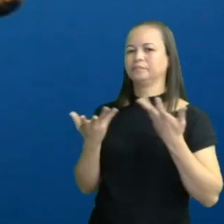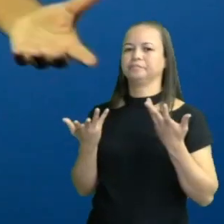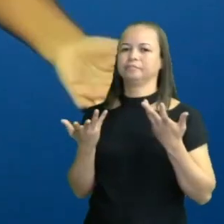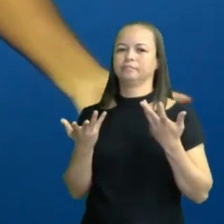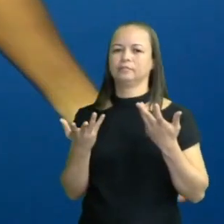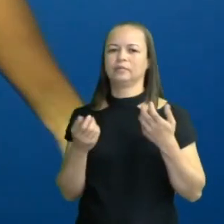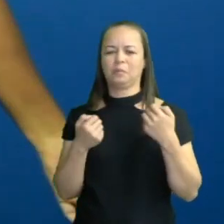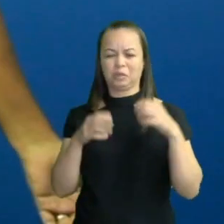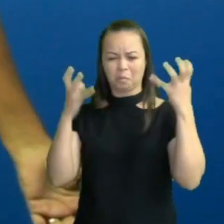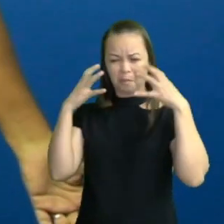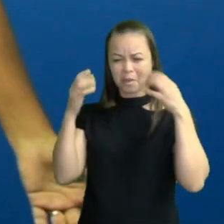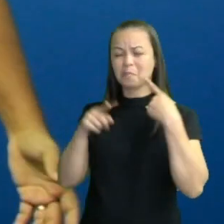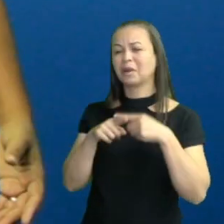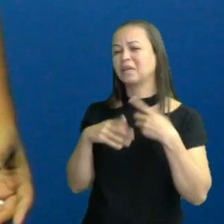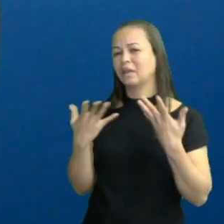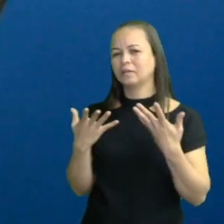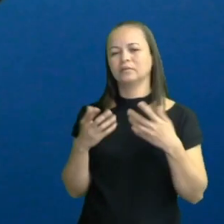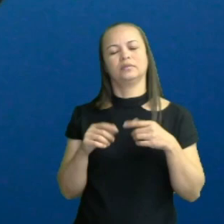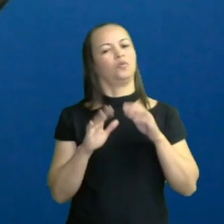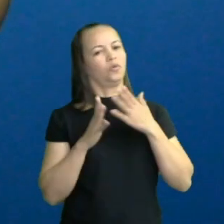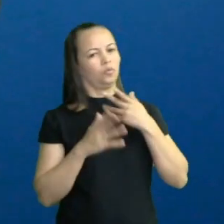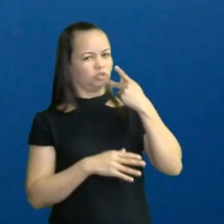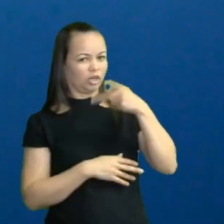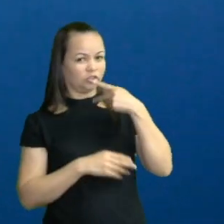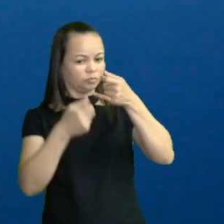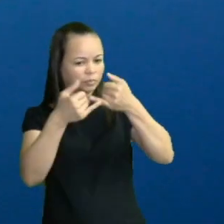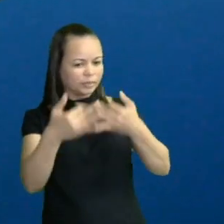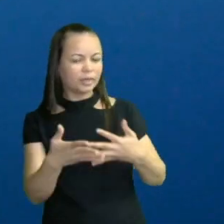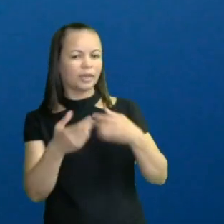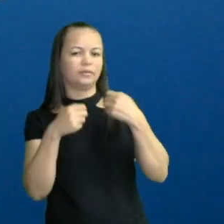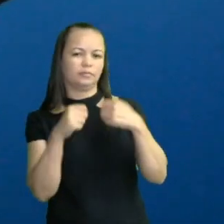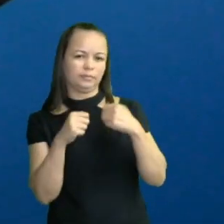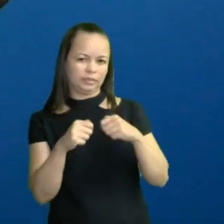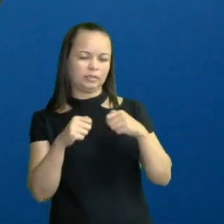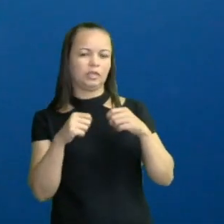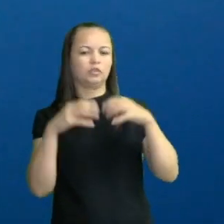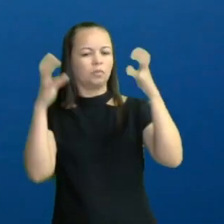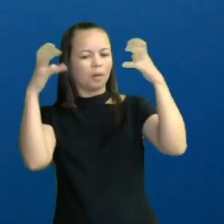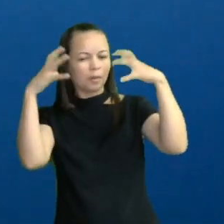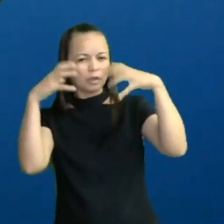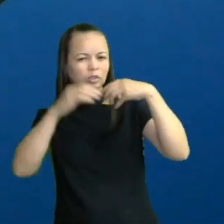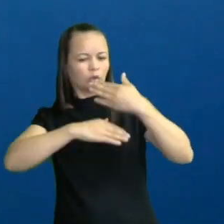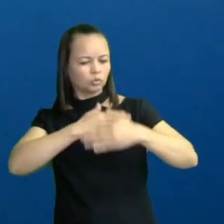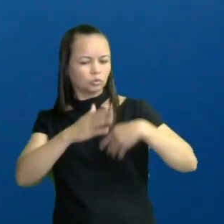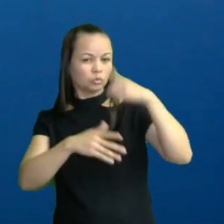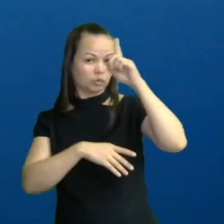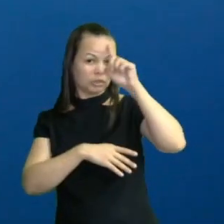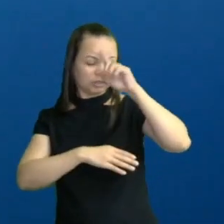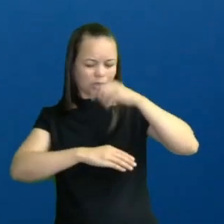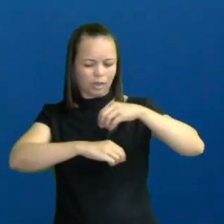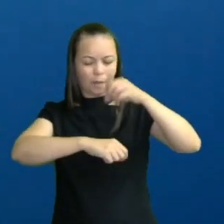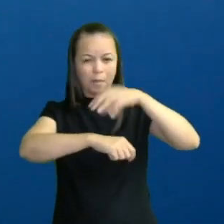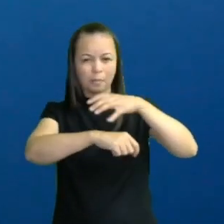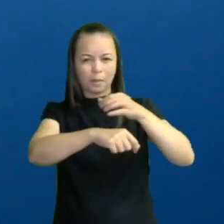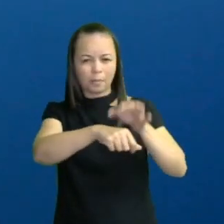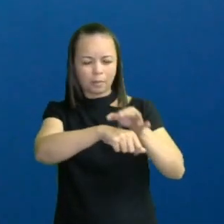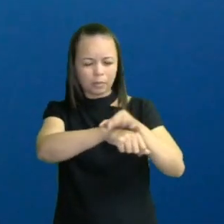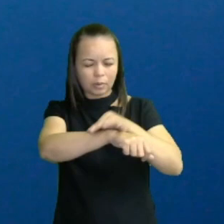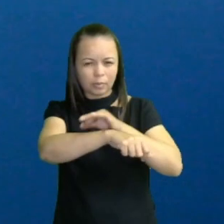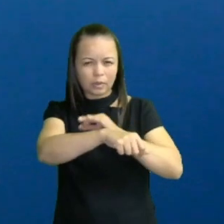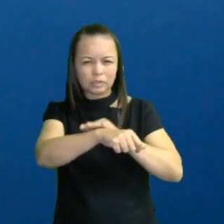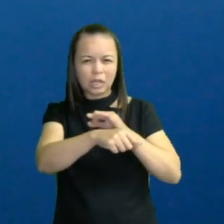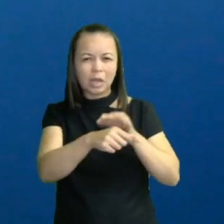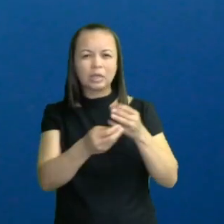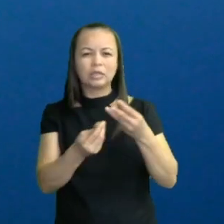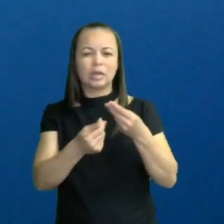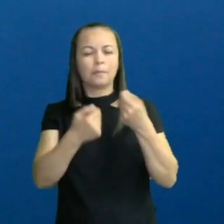ele se suja sozinho. Isso mesmo, todos os dias há uma renovação de células. E essas células que estão mortas,